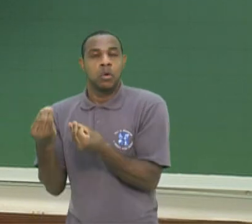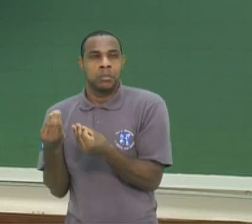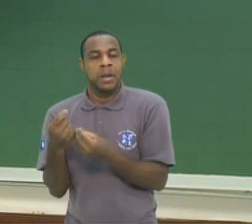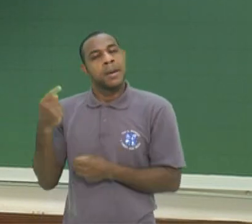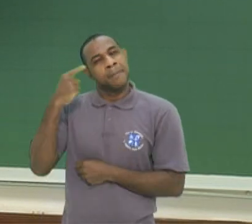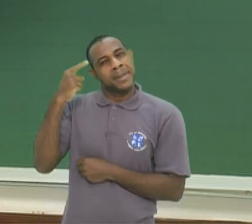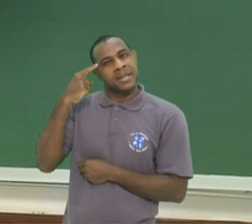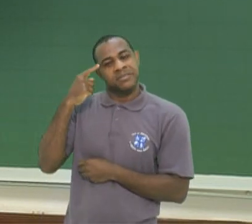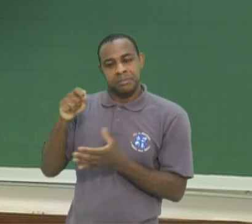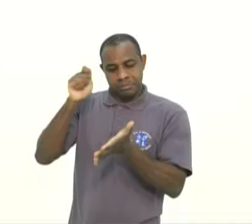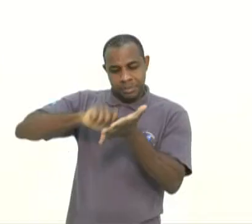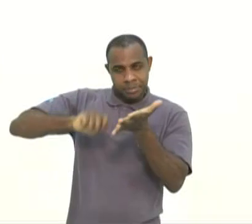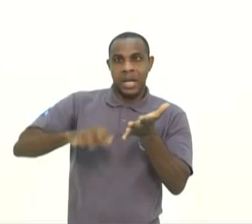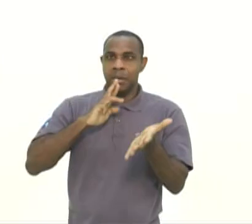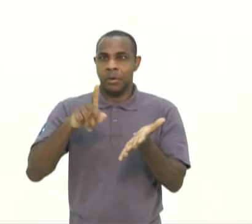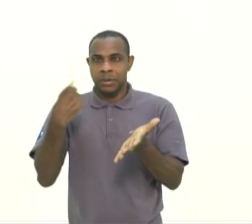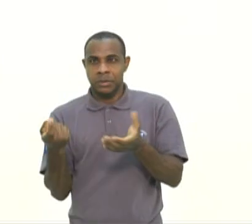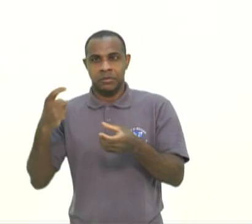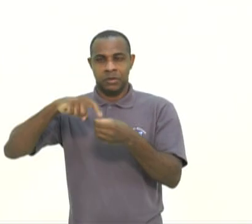anote a sua resposta.